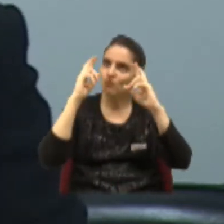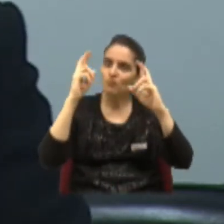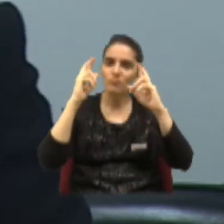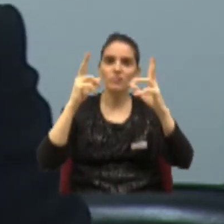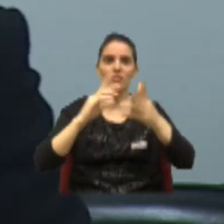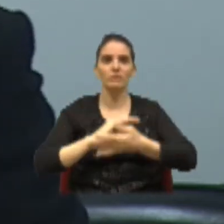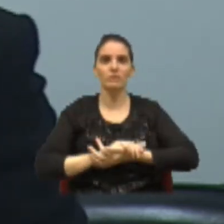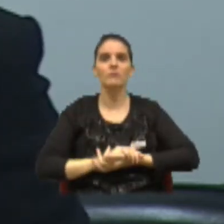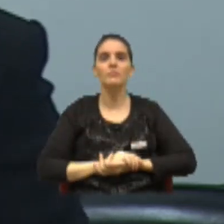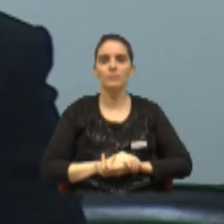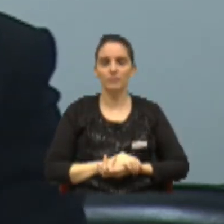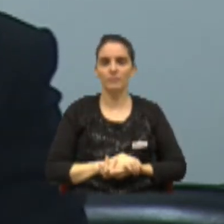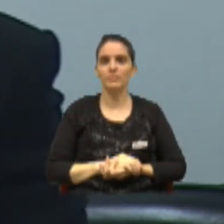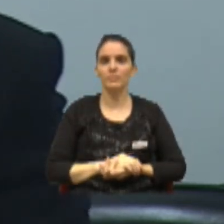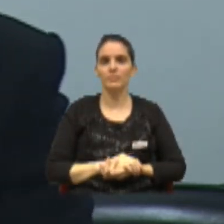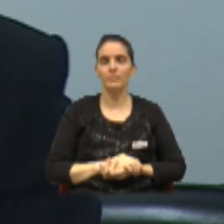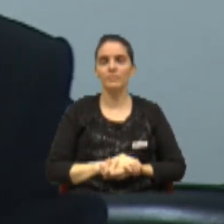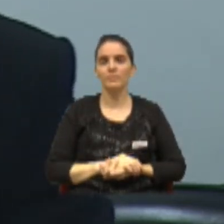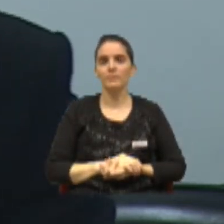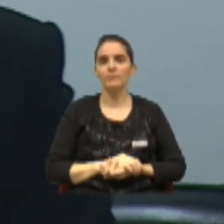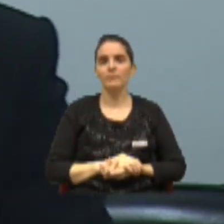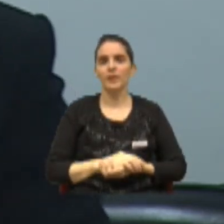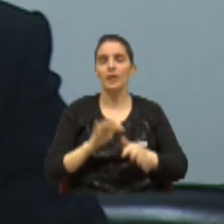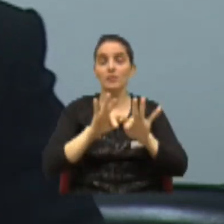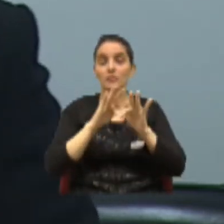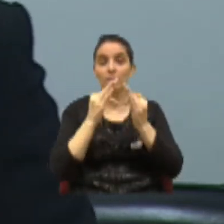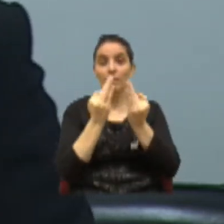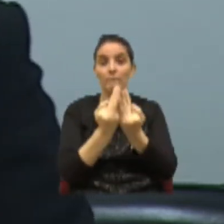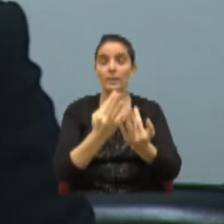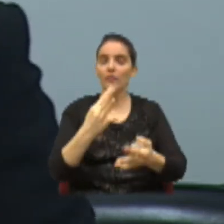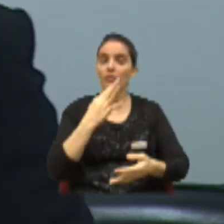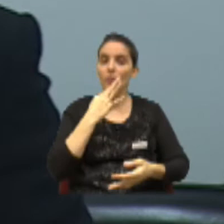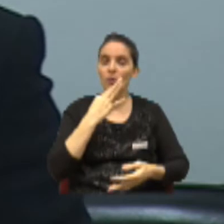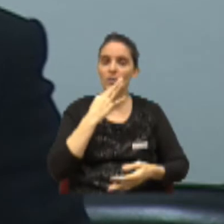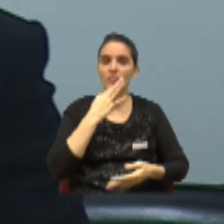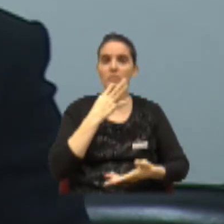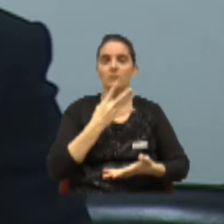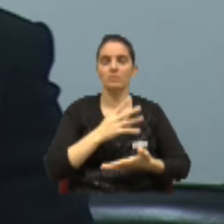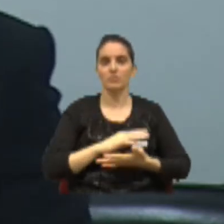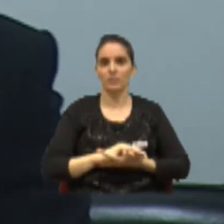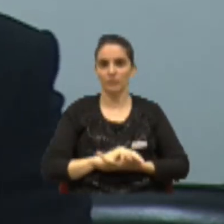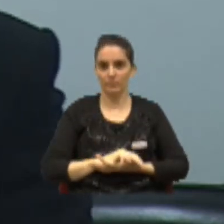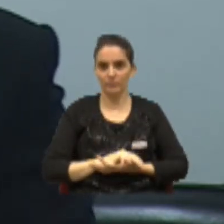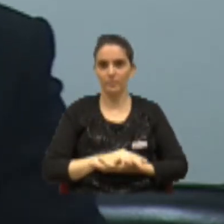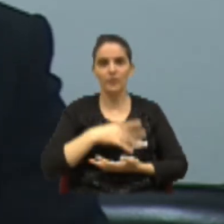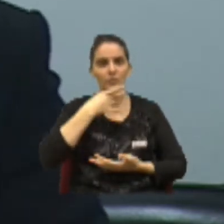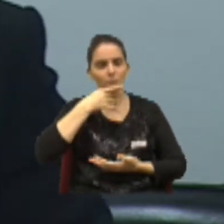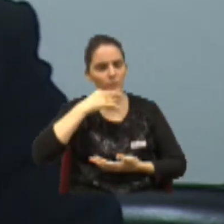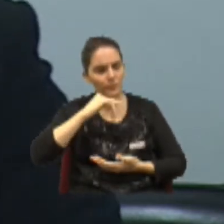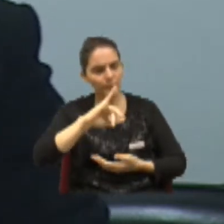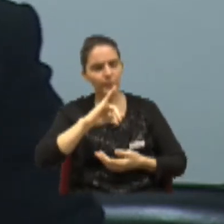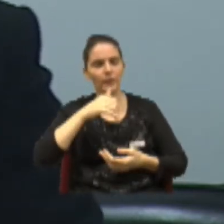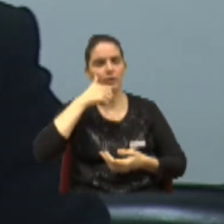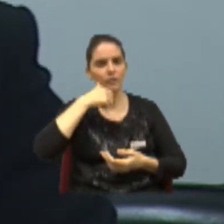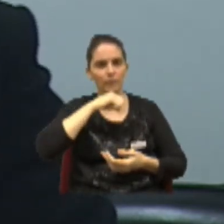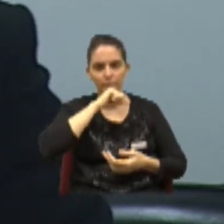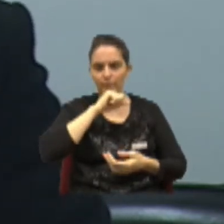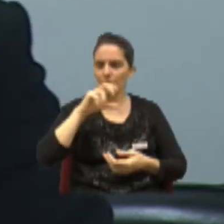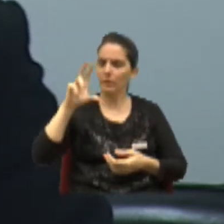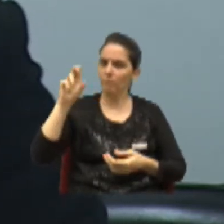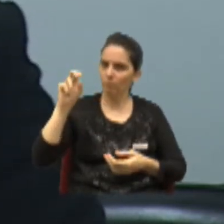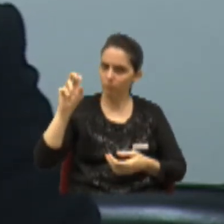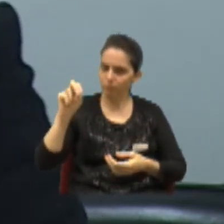possa atingir as famílias, que possa atingir, né, os pais, as mães, os